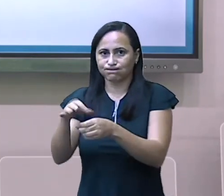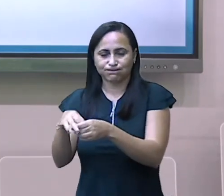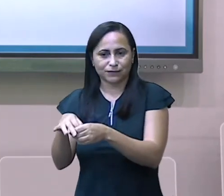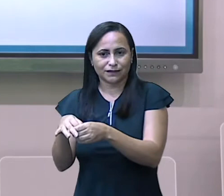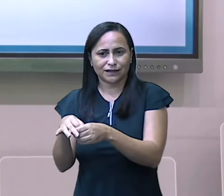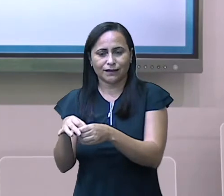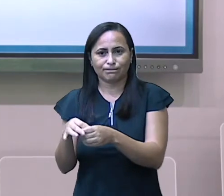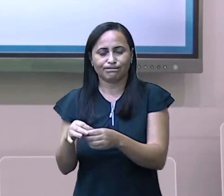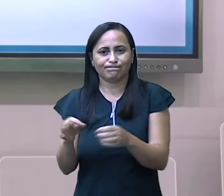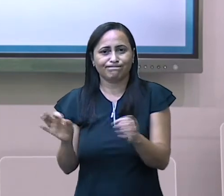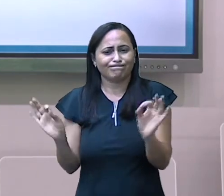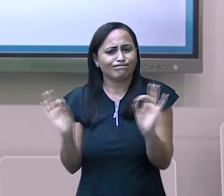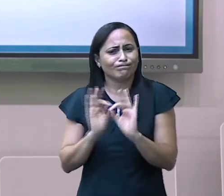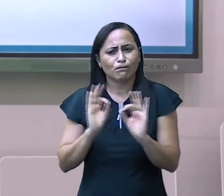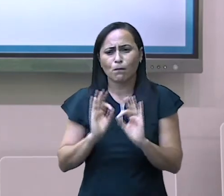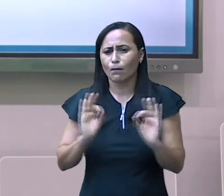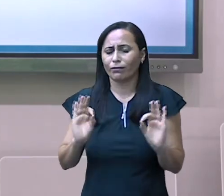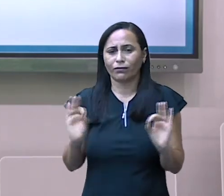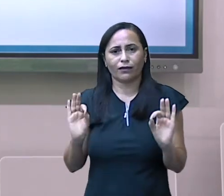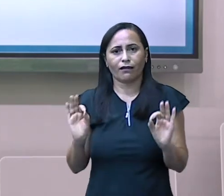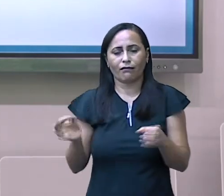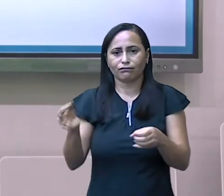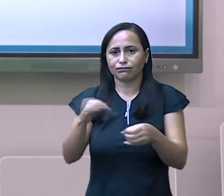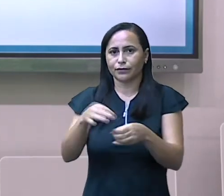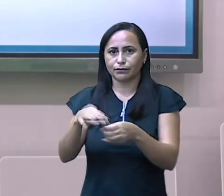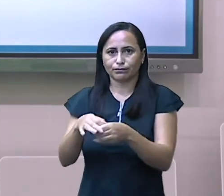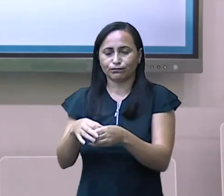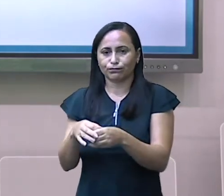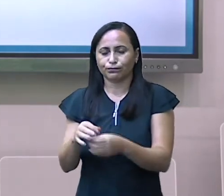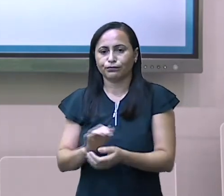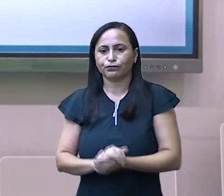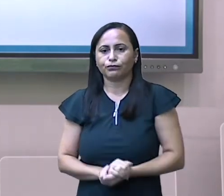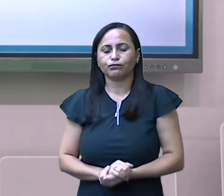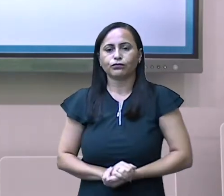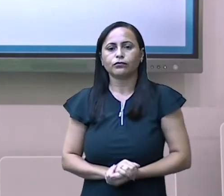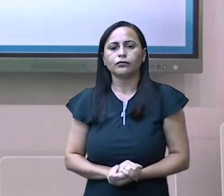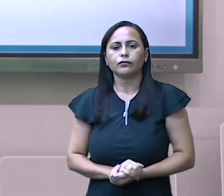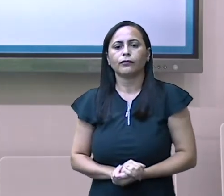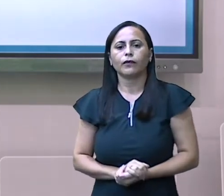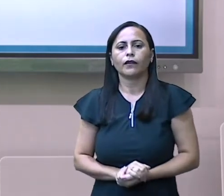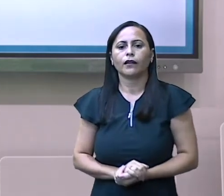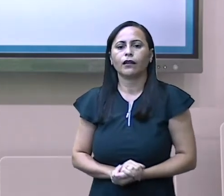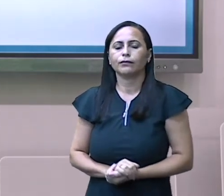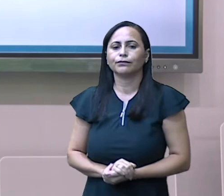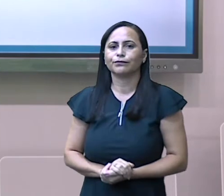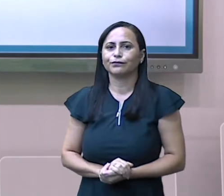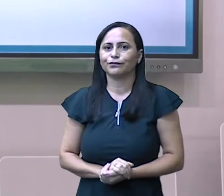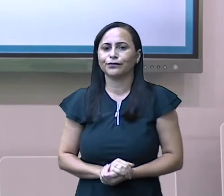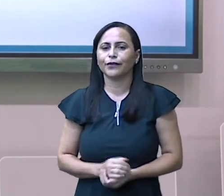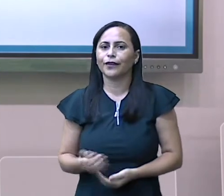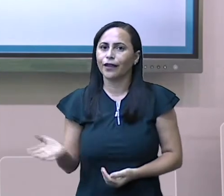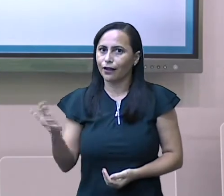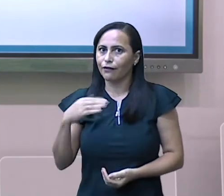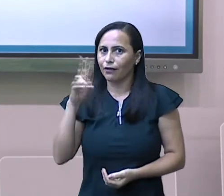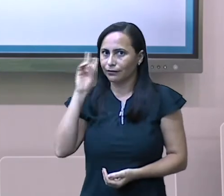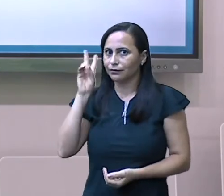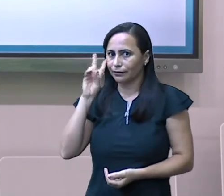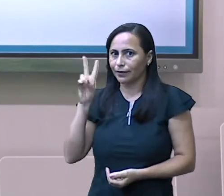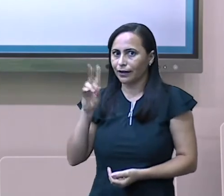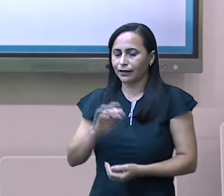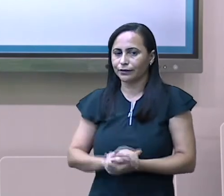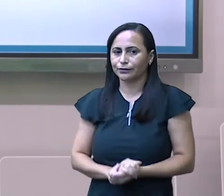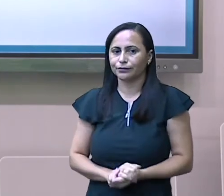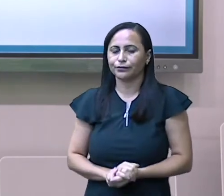nenhuma planta. Ele é impossível agricultura, tá bom? Vamos repassar?